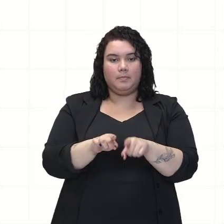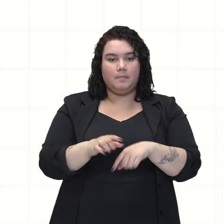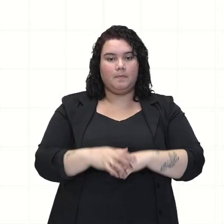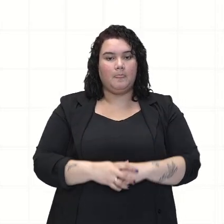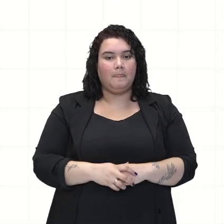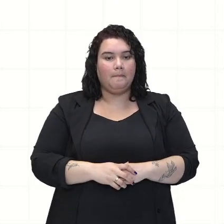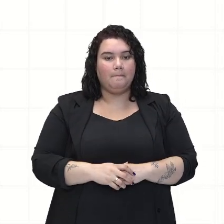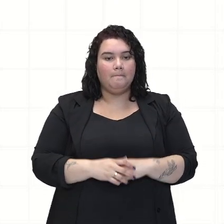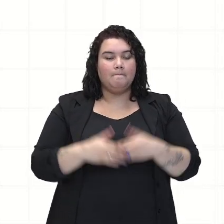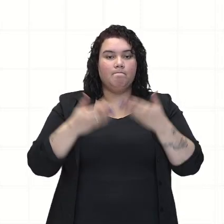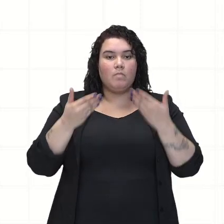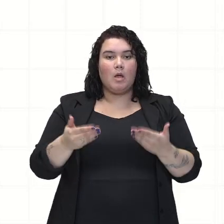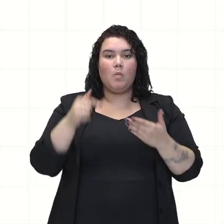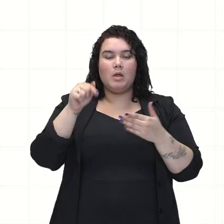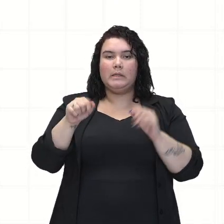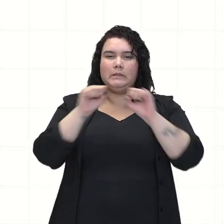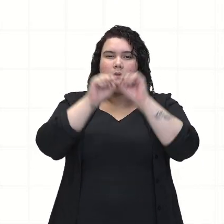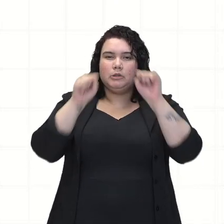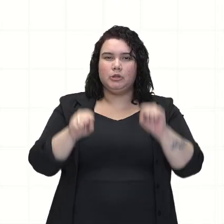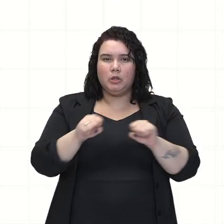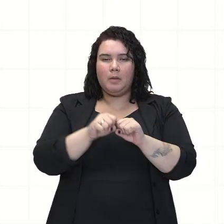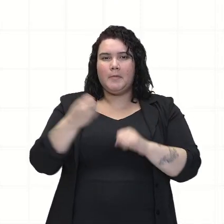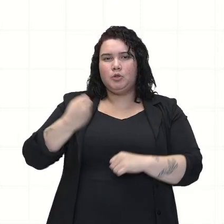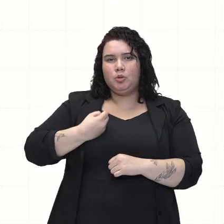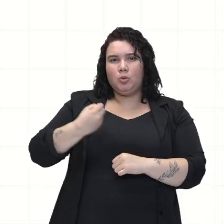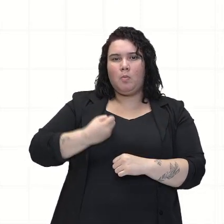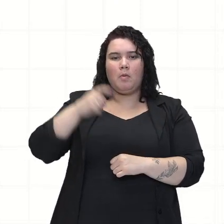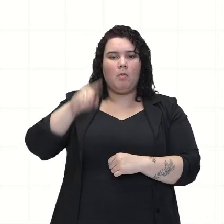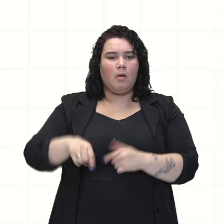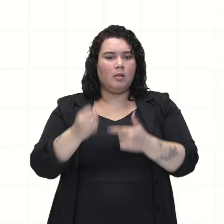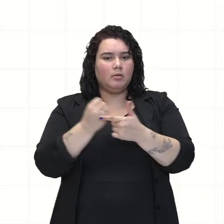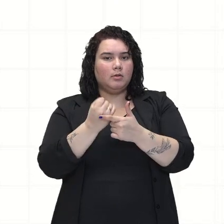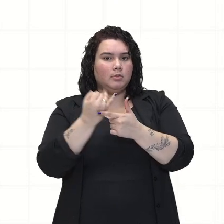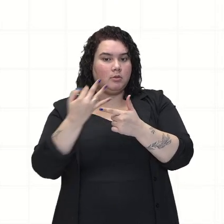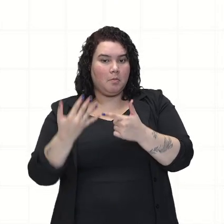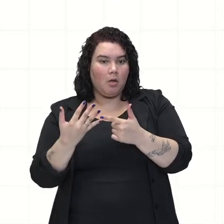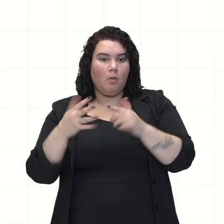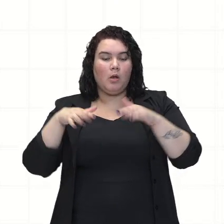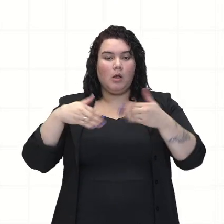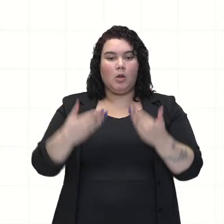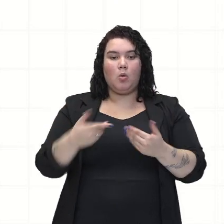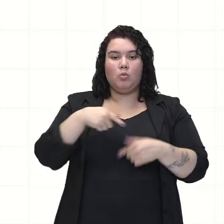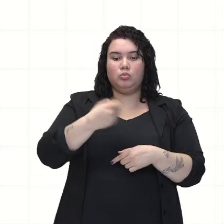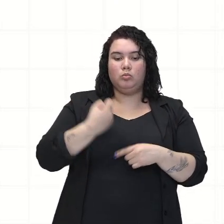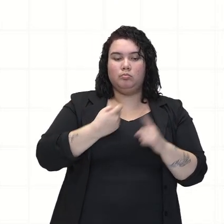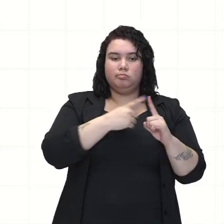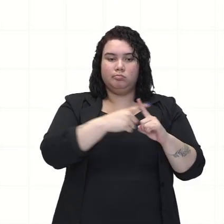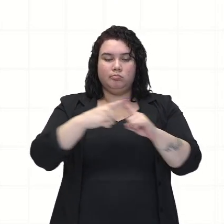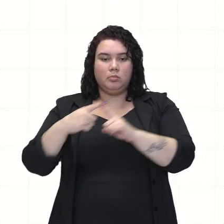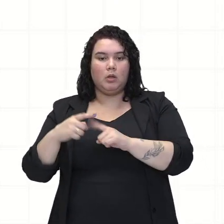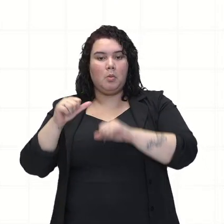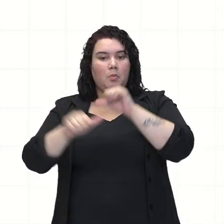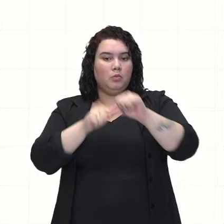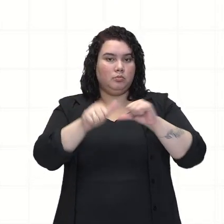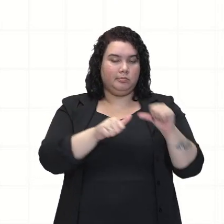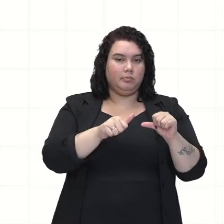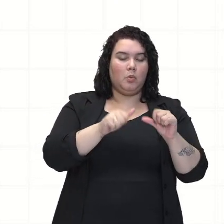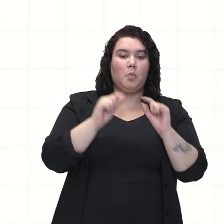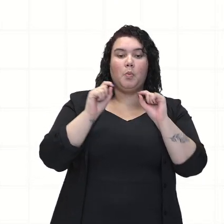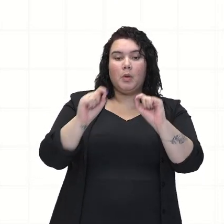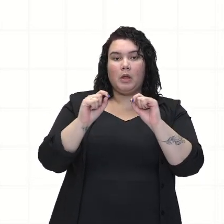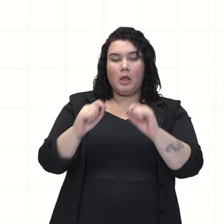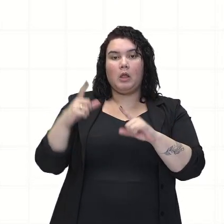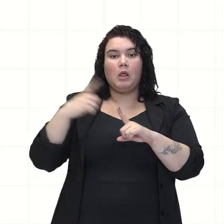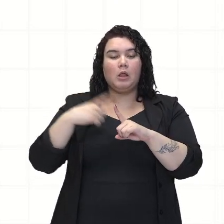Como o sistema padrão da capacidade é decimal, tá? As transformações entre os múltiplos e submúltiplos são feitas multiplicando-se